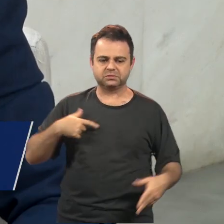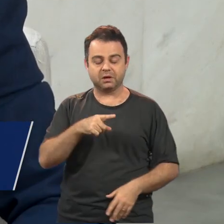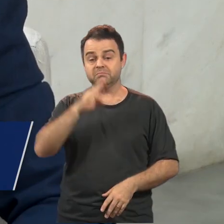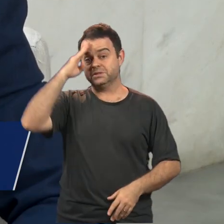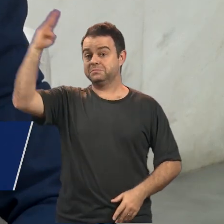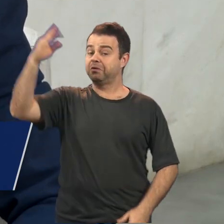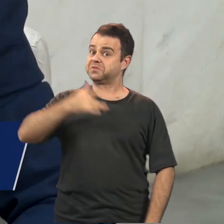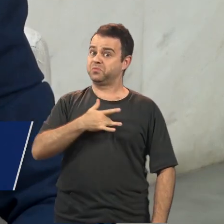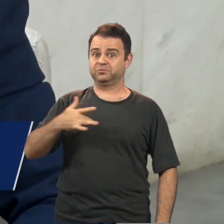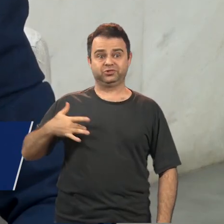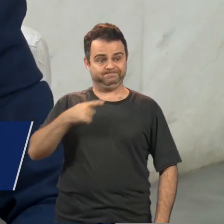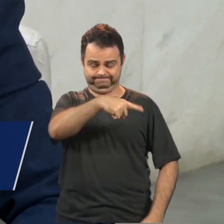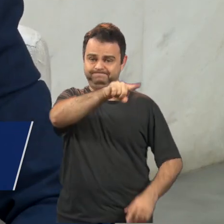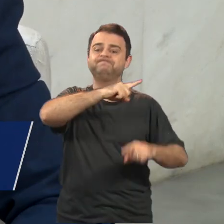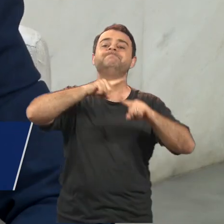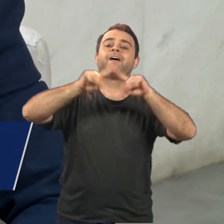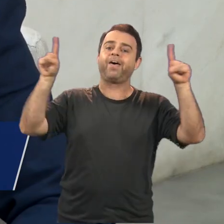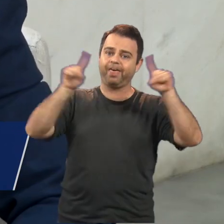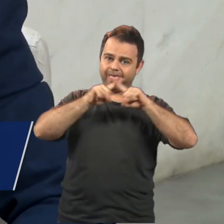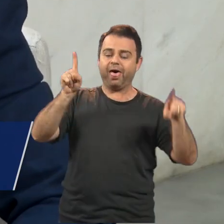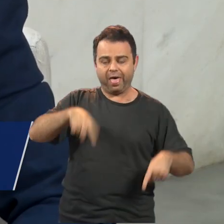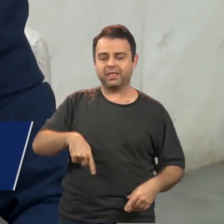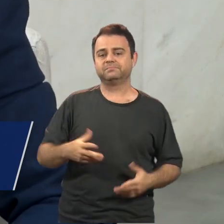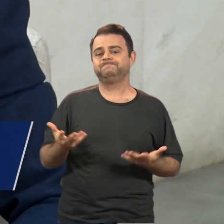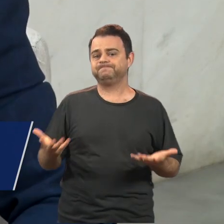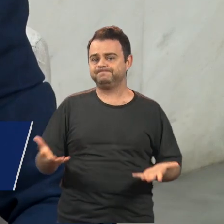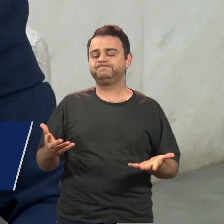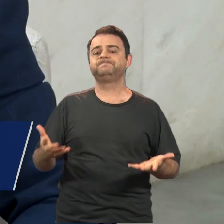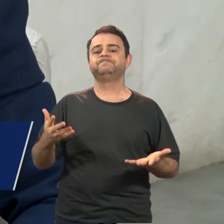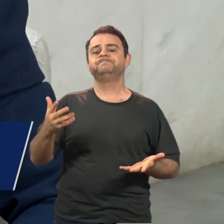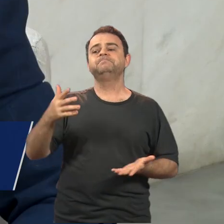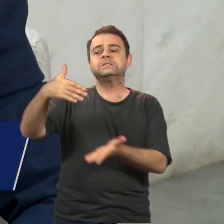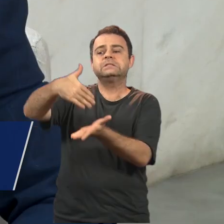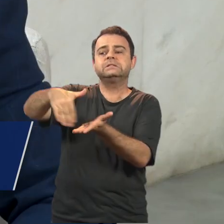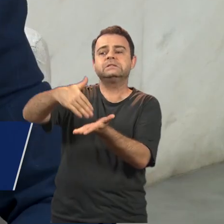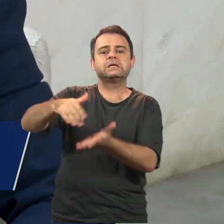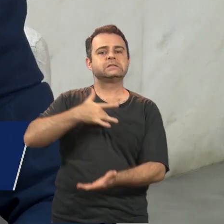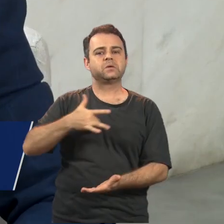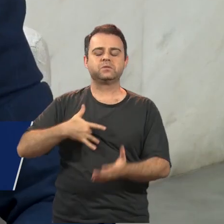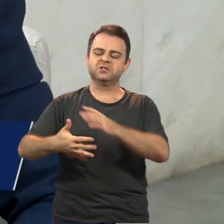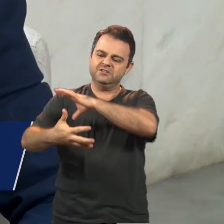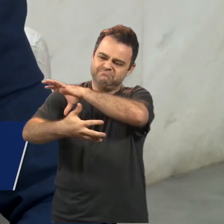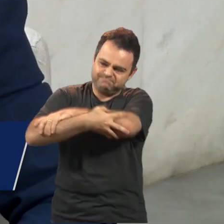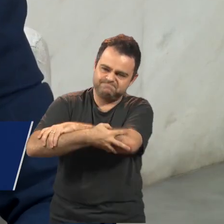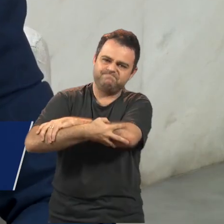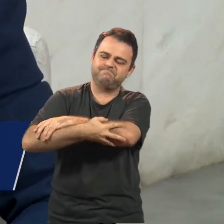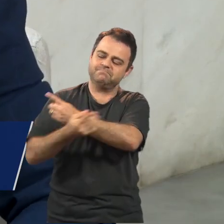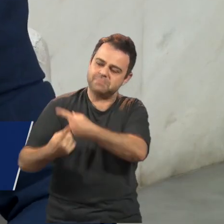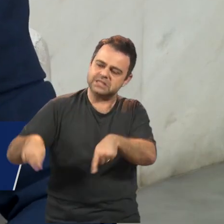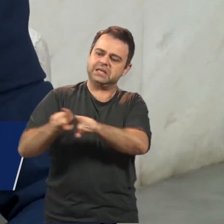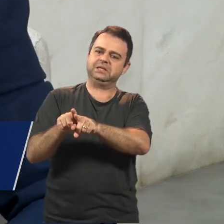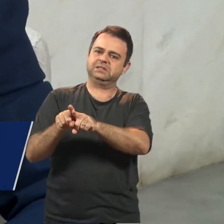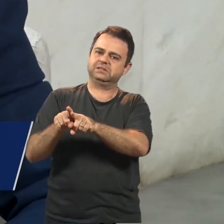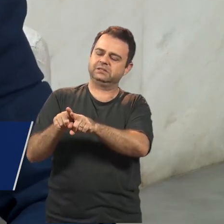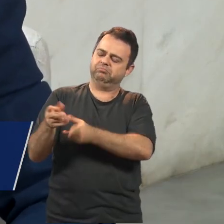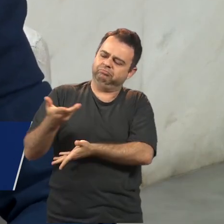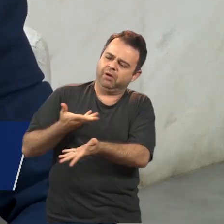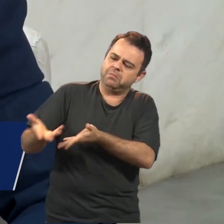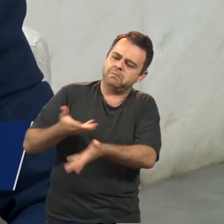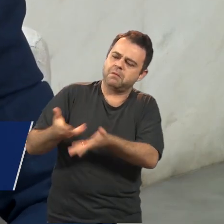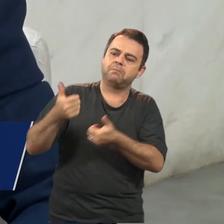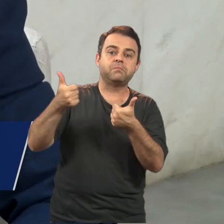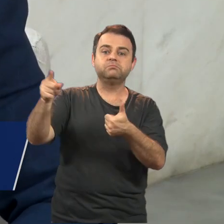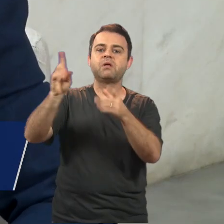área da saúde. Então, é muito importante a parceria que nós temos com a Secretaria de Saúde, em que eu sempre agradeço, porque estão ali sempre